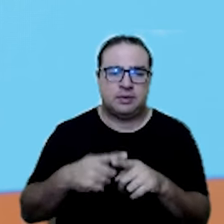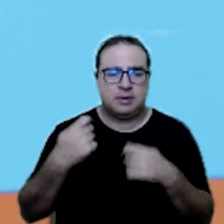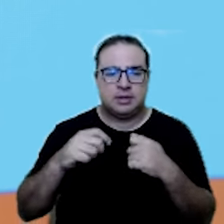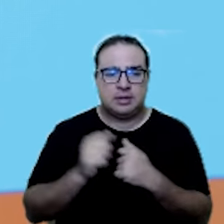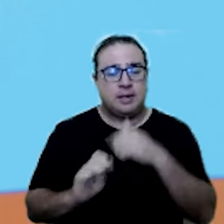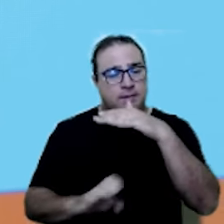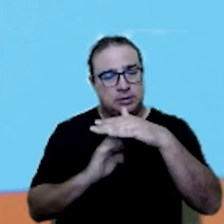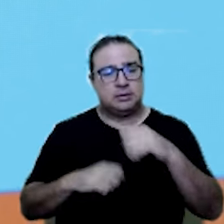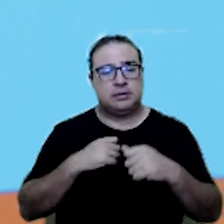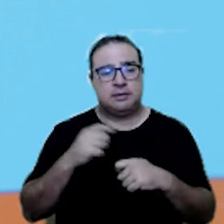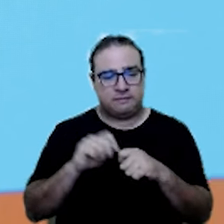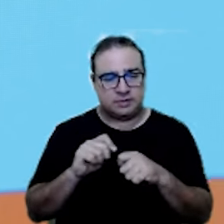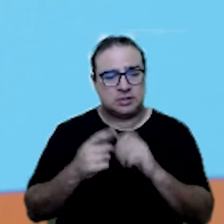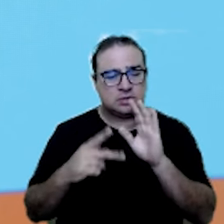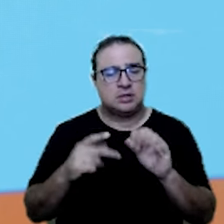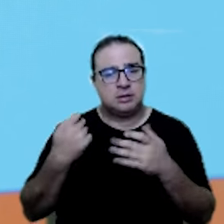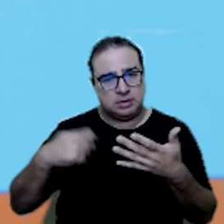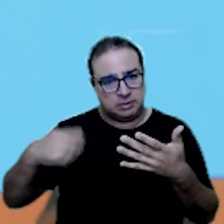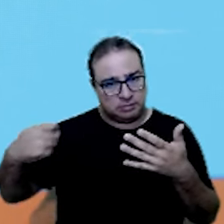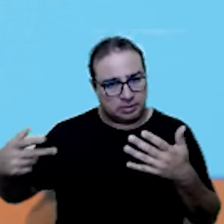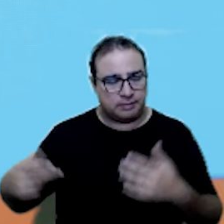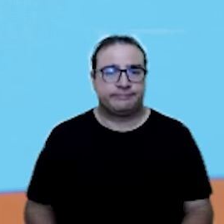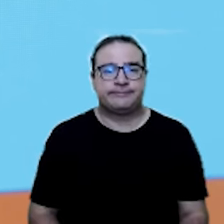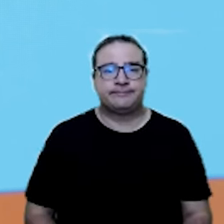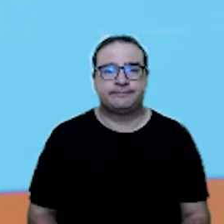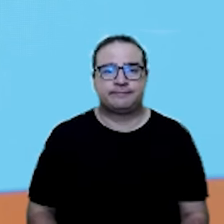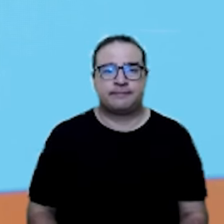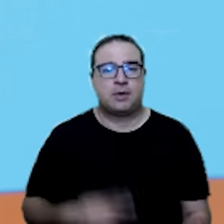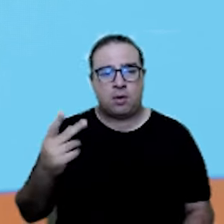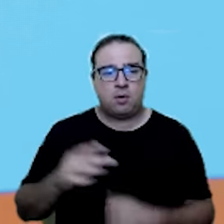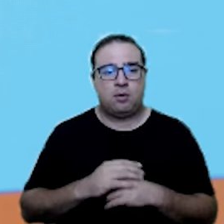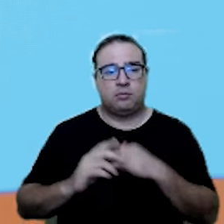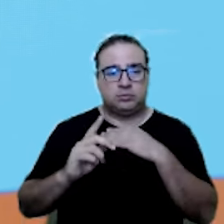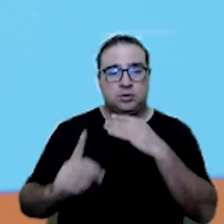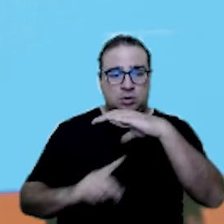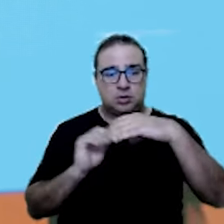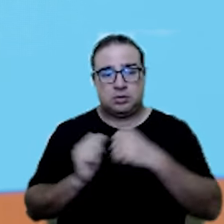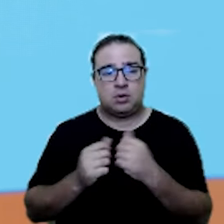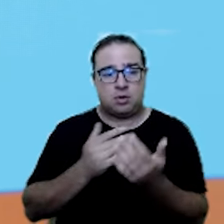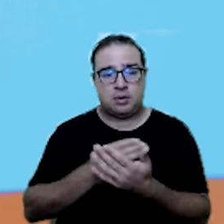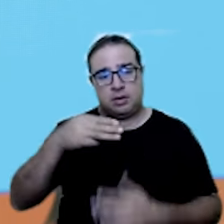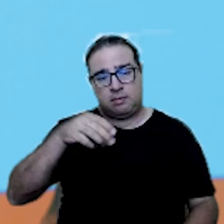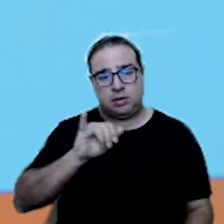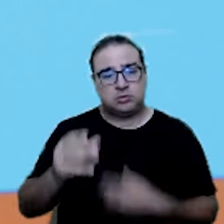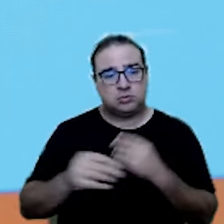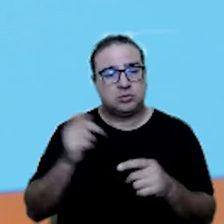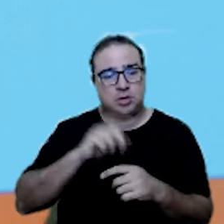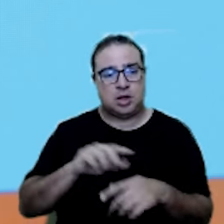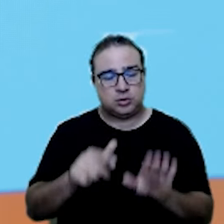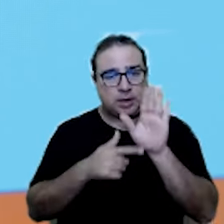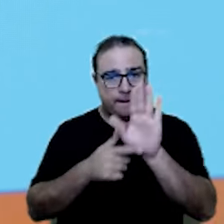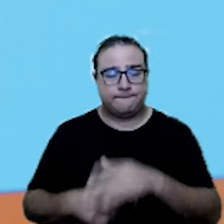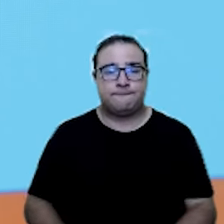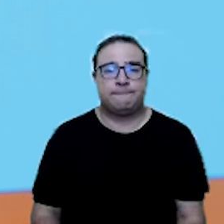Então você deveria ter sua empresa você deveria fazer deveria deveria deveria né E aí vai ser um cliente nosso que vai ah preciso abrir o meio preciso legal a